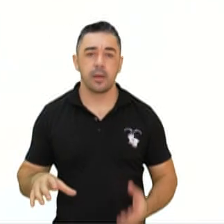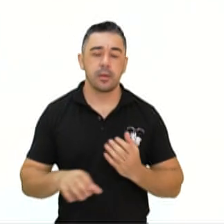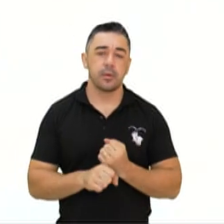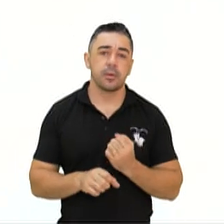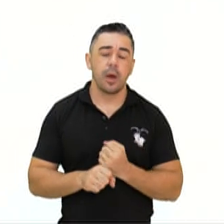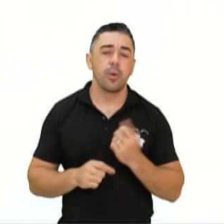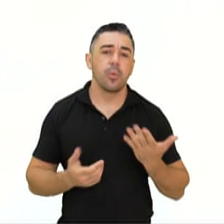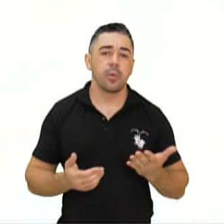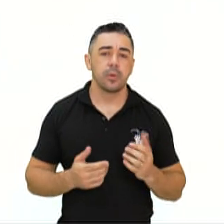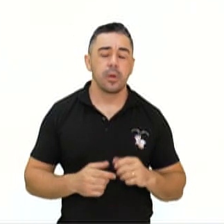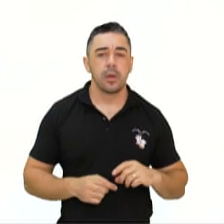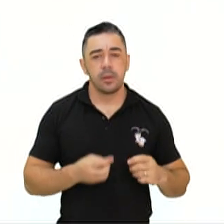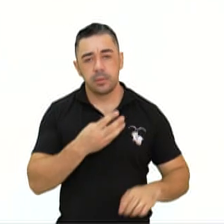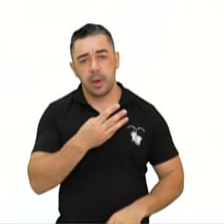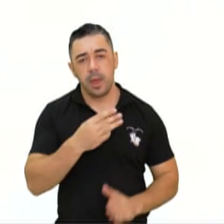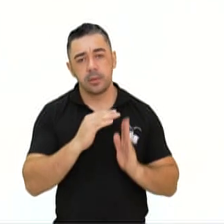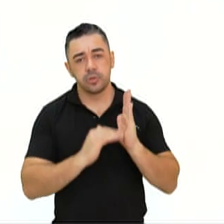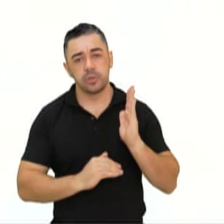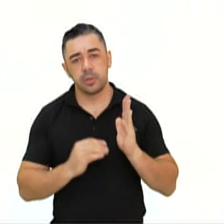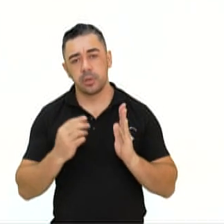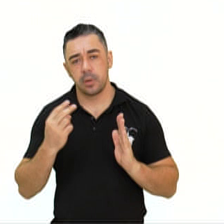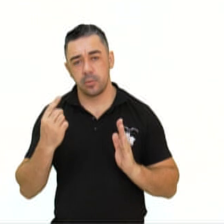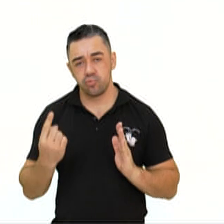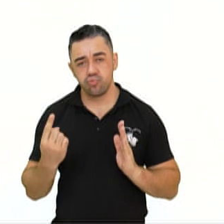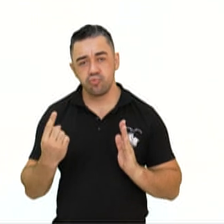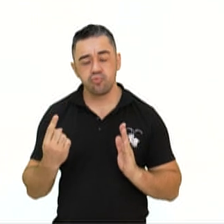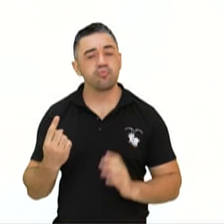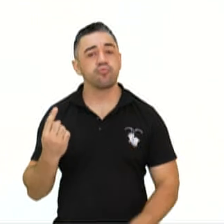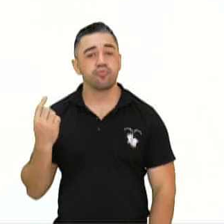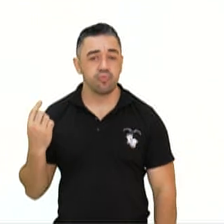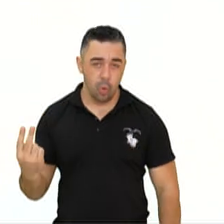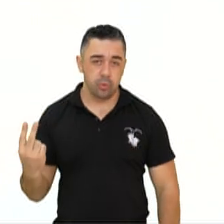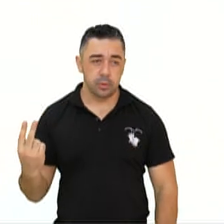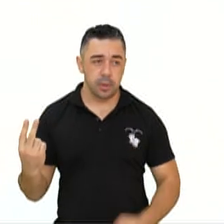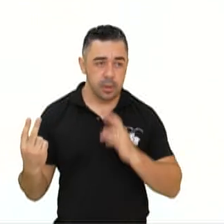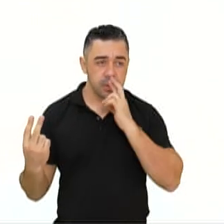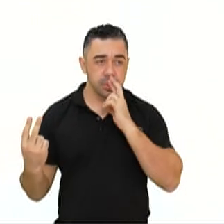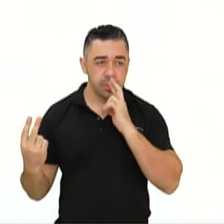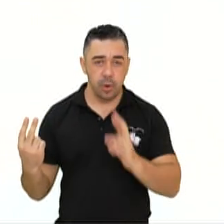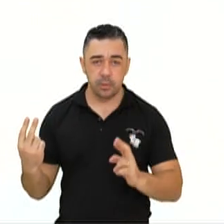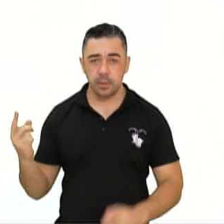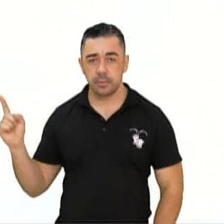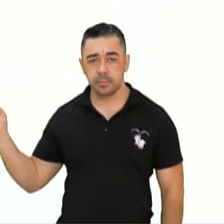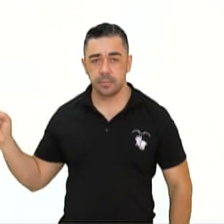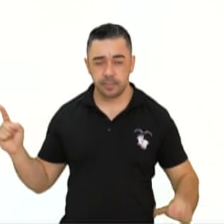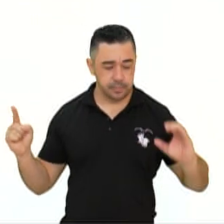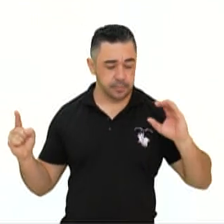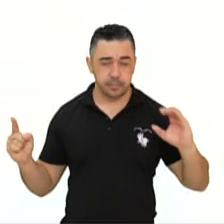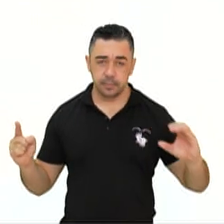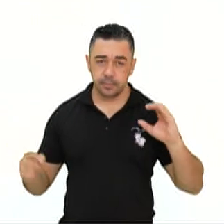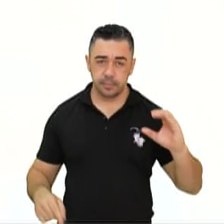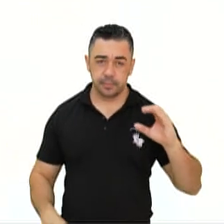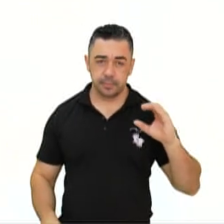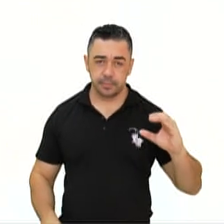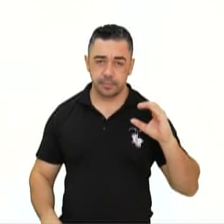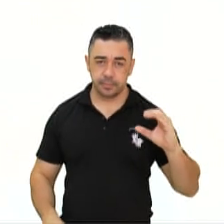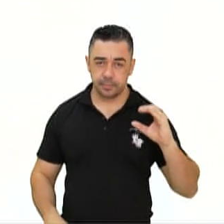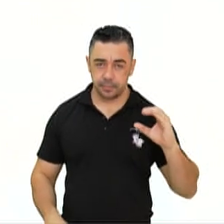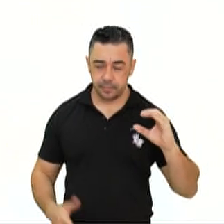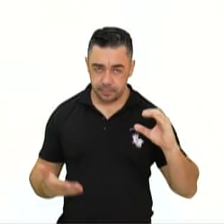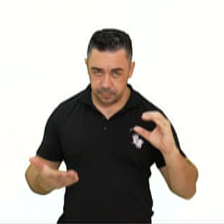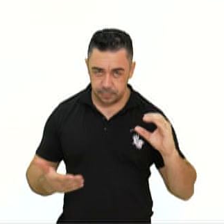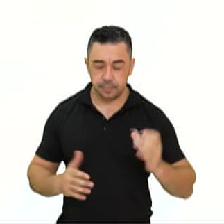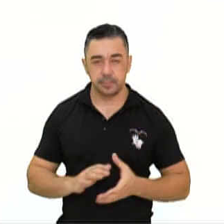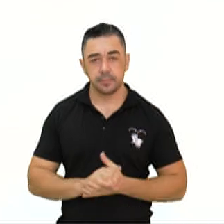a 2. Como é que eu calculo essa diferença? 3 menos 1. Então, por isso, na hora de marcar a alternativa, nós vamos marcar a